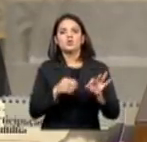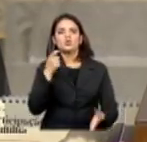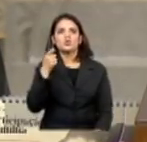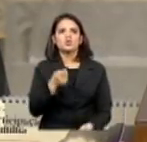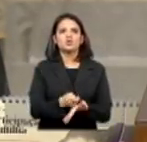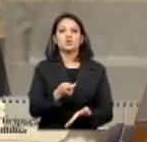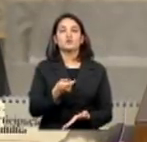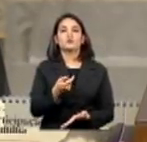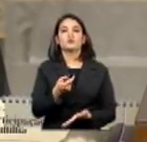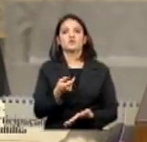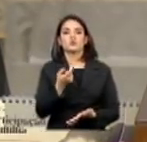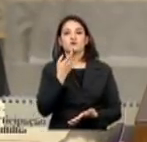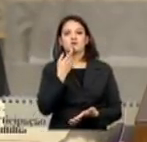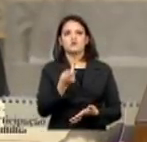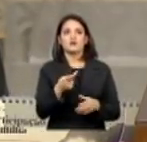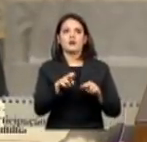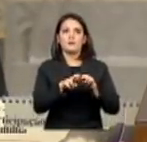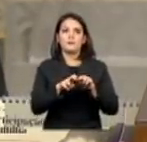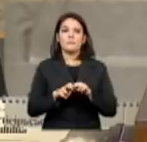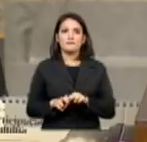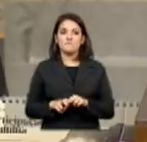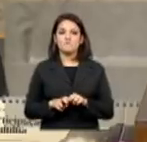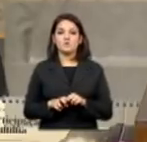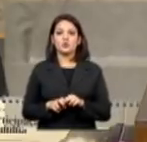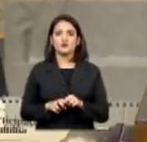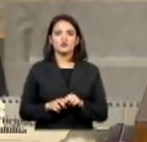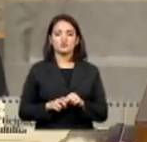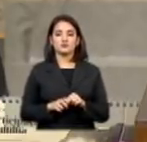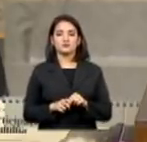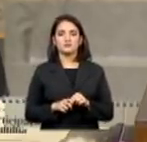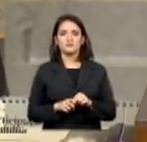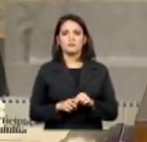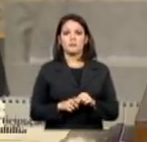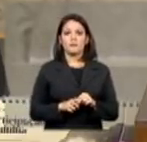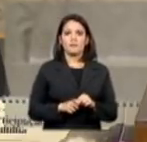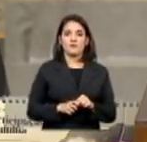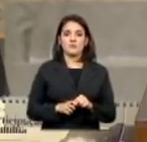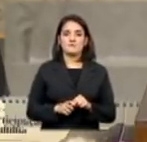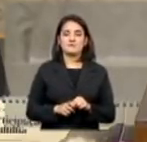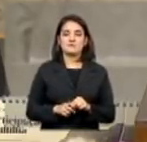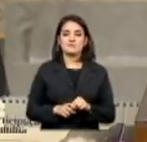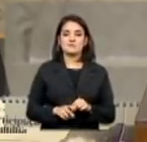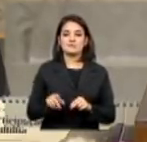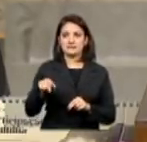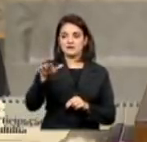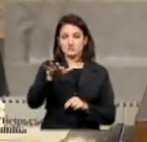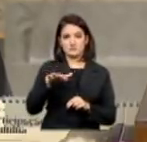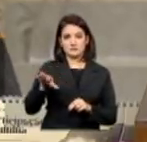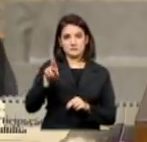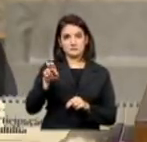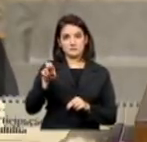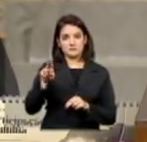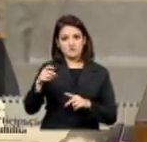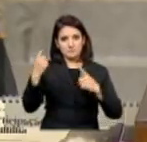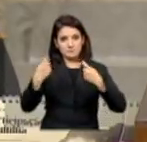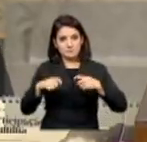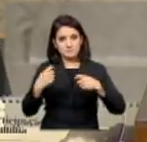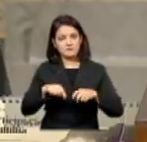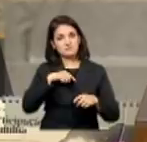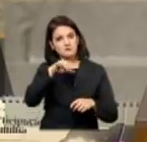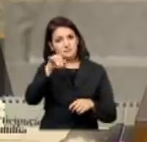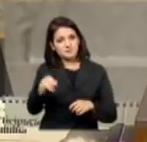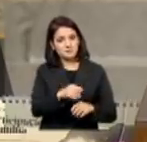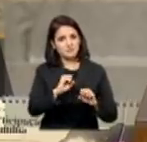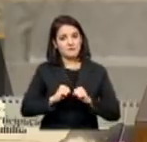sentença justamente por isso se repita são esses fatos que o réu dilatado deve ter a chance de defender sob pena de ter